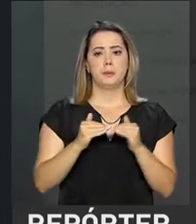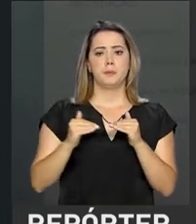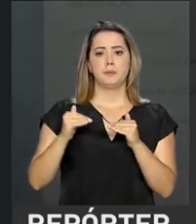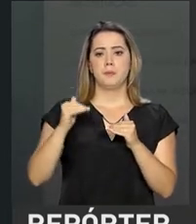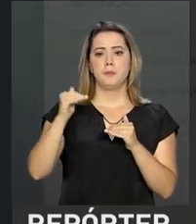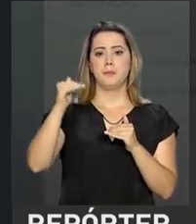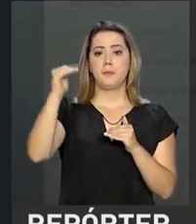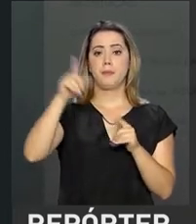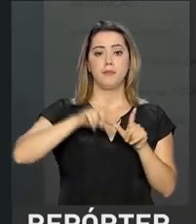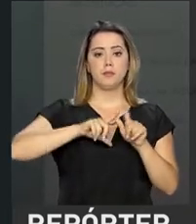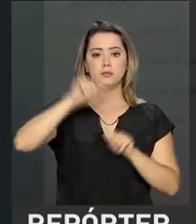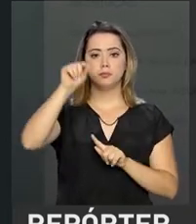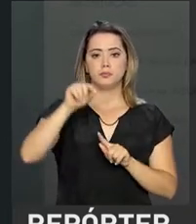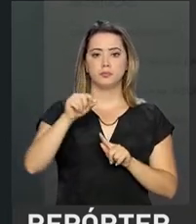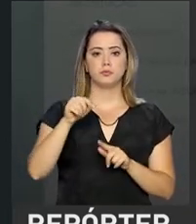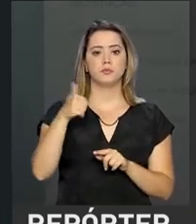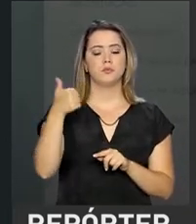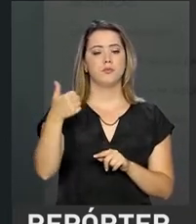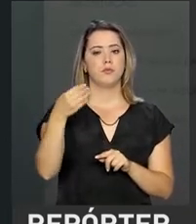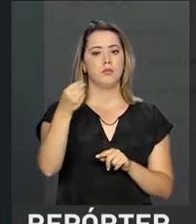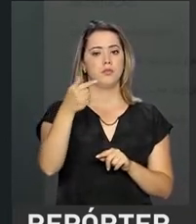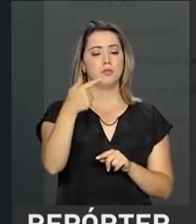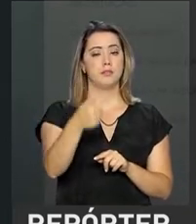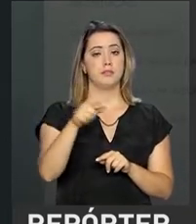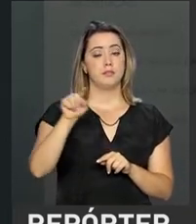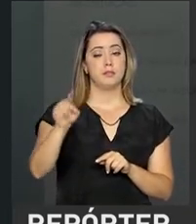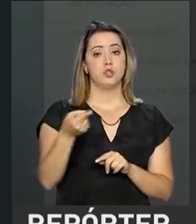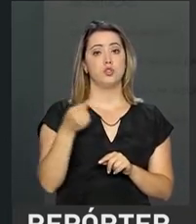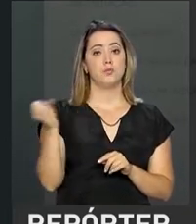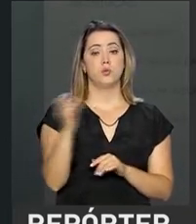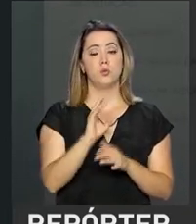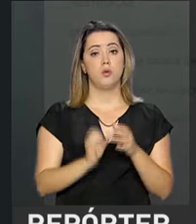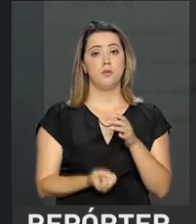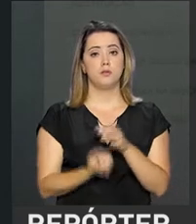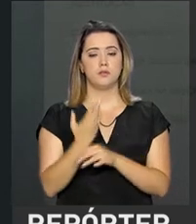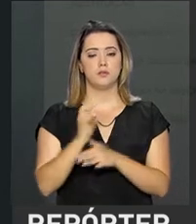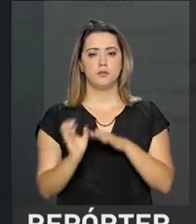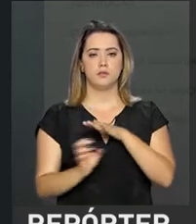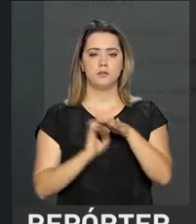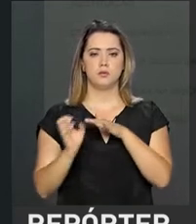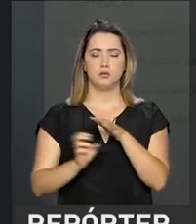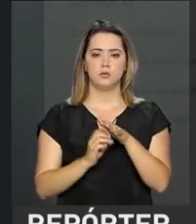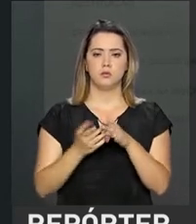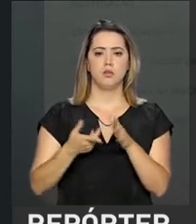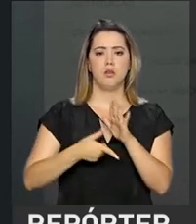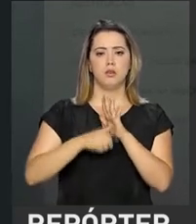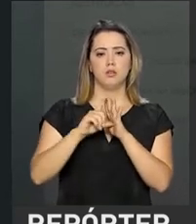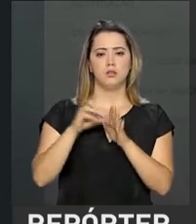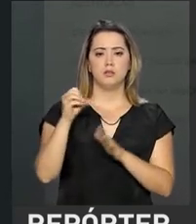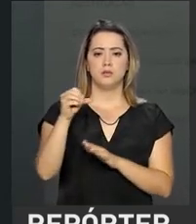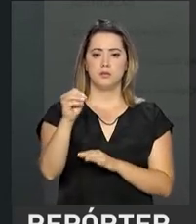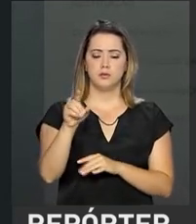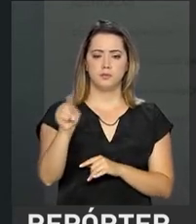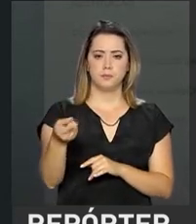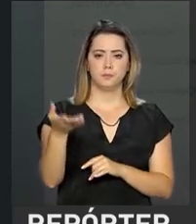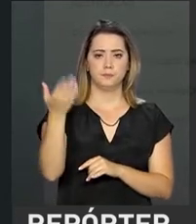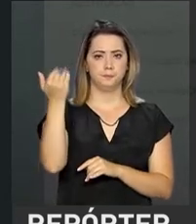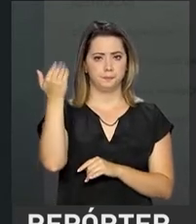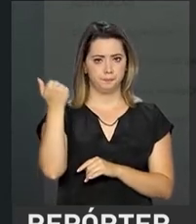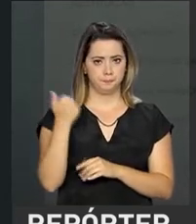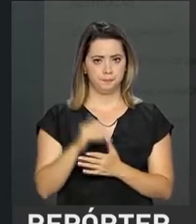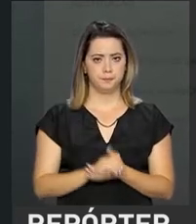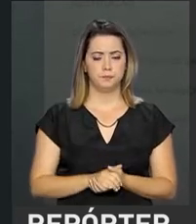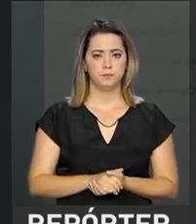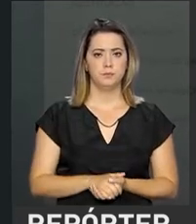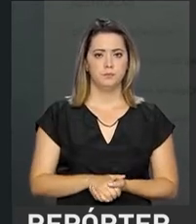recorde foram 107 mil micro empresas formalizadas contra 90 mil no mesmo período em